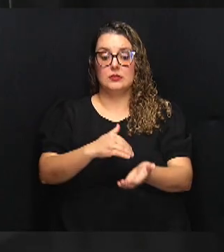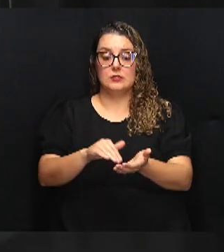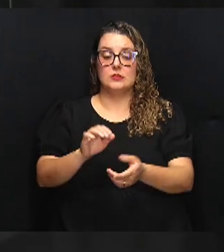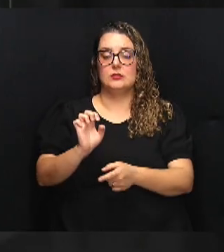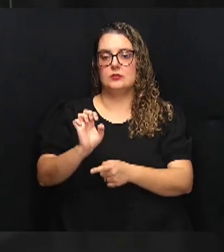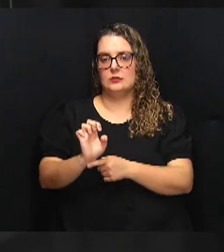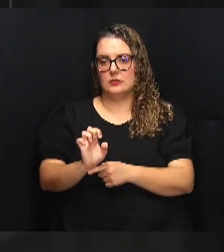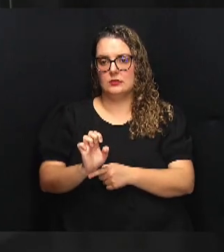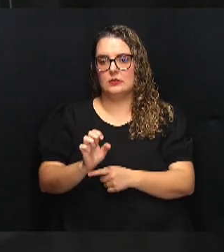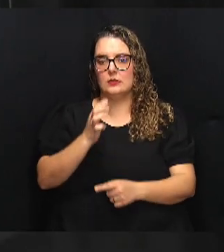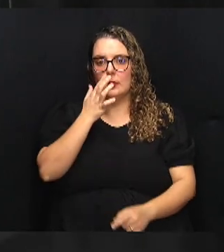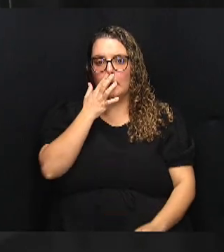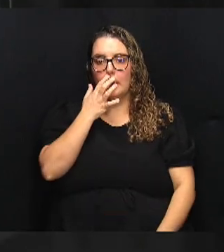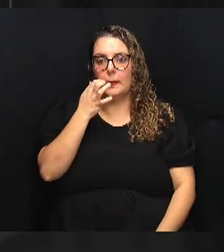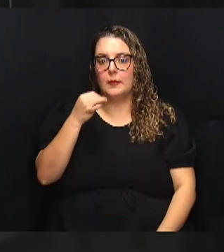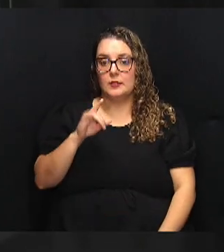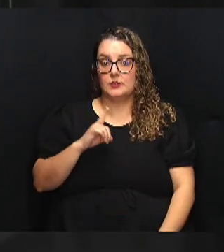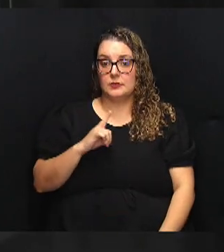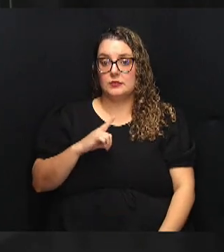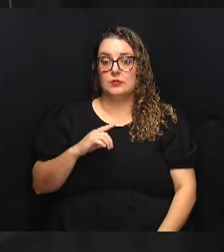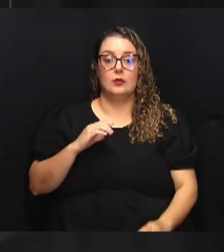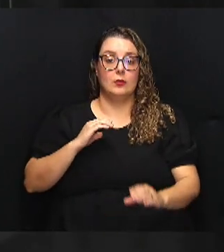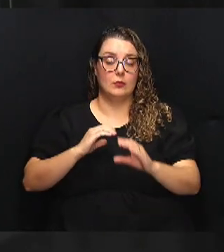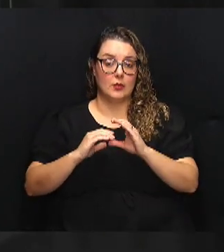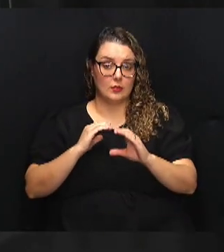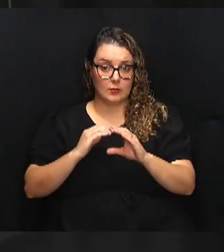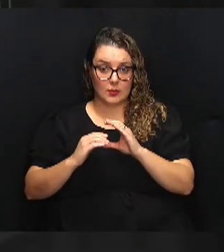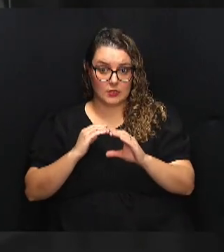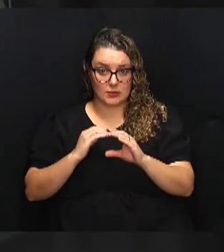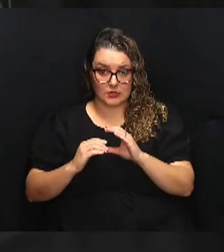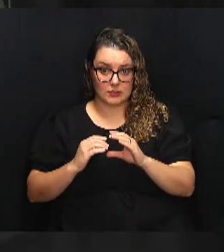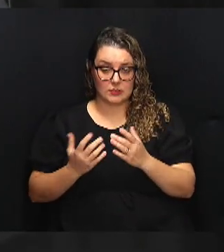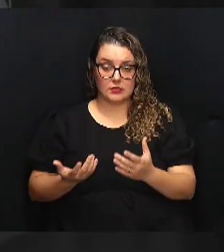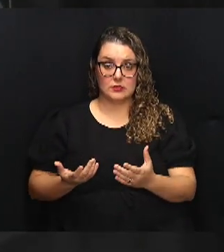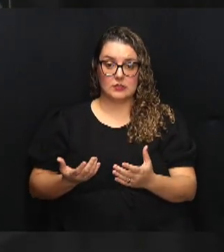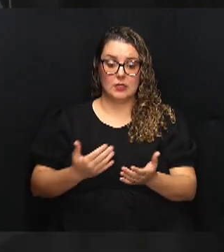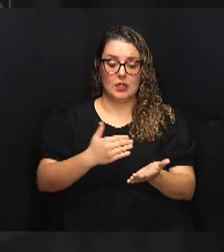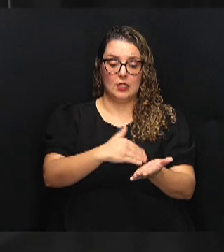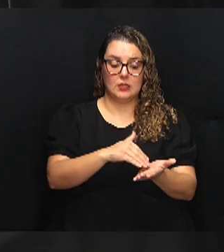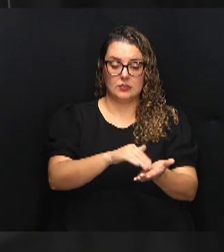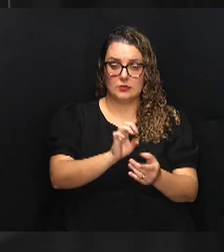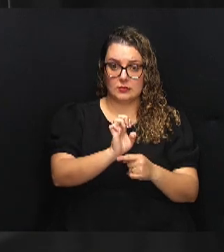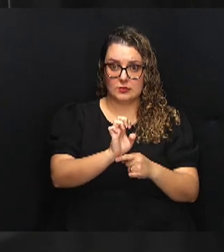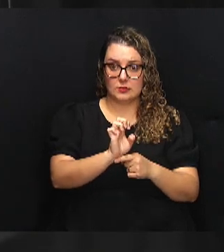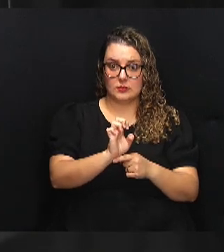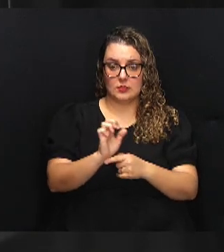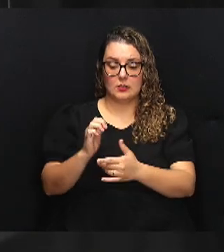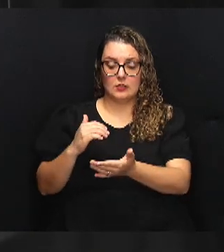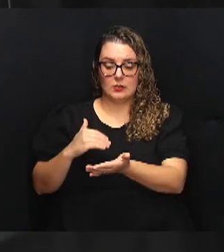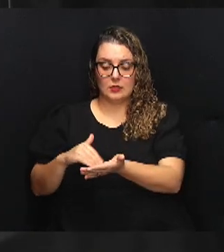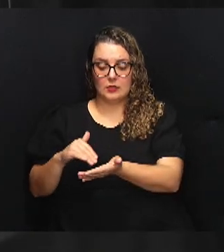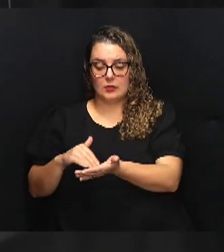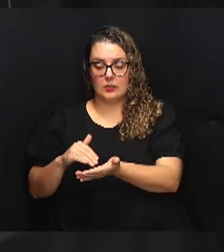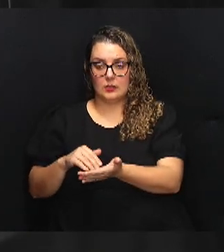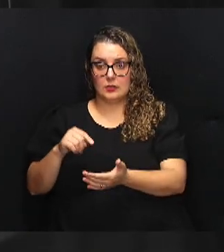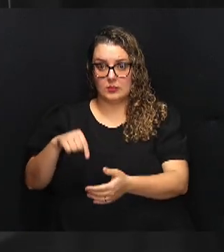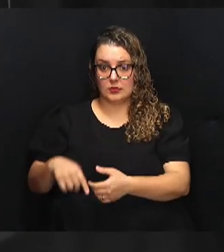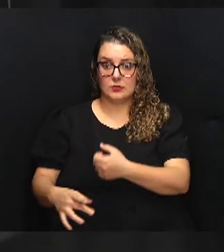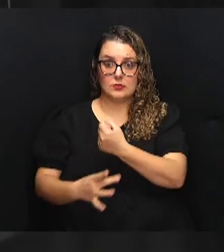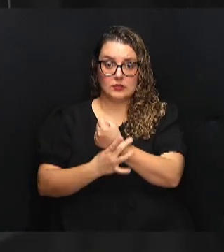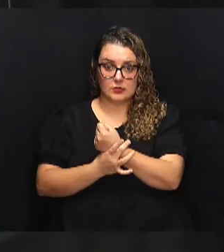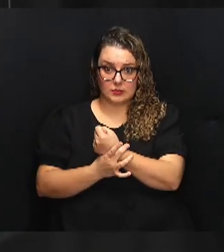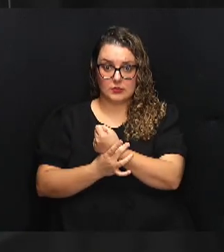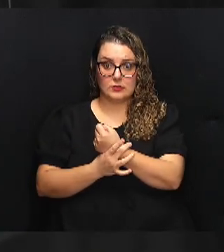Então, se existir uma comunicação entre a Secretaria do Estado com a Secretaria aqui de